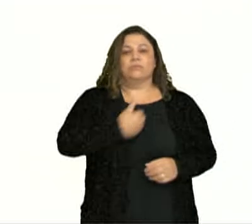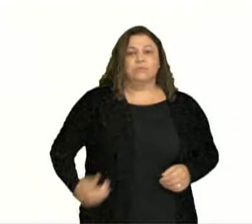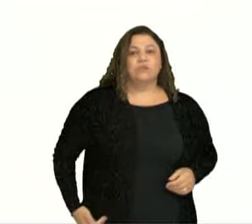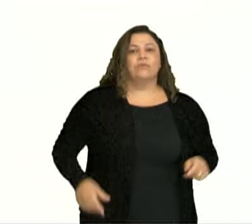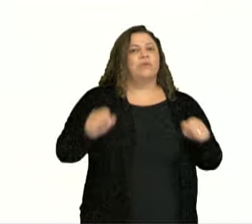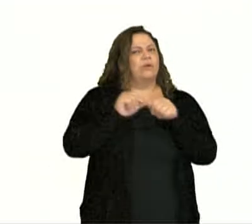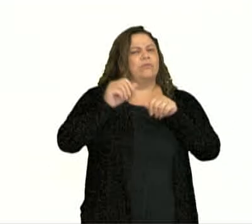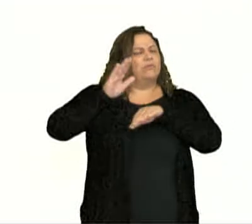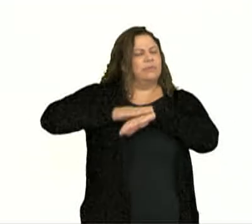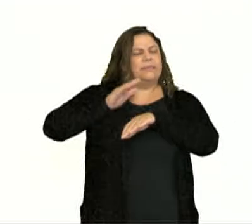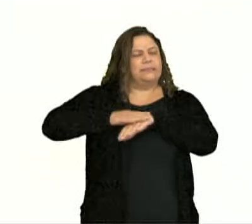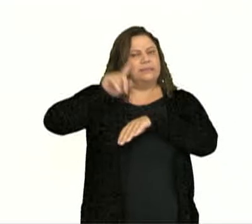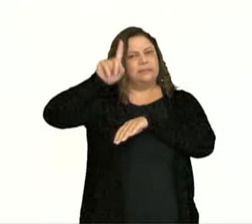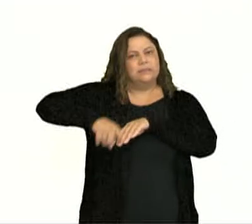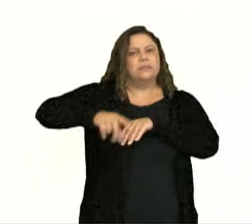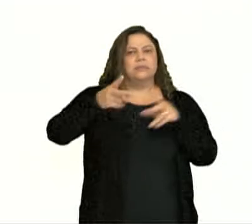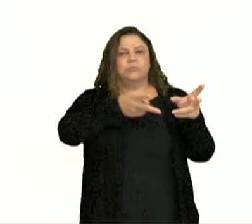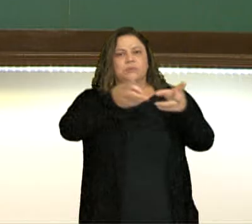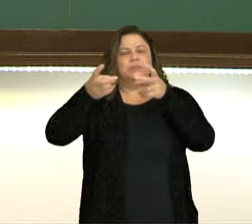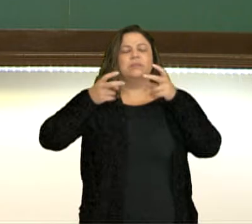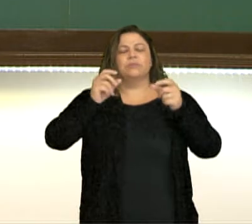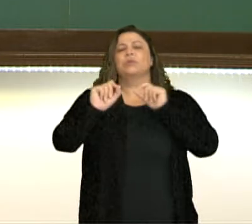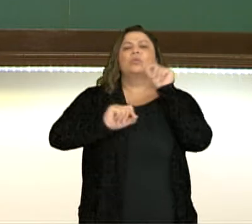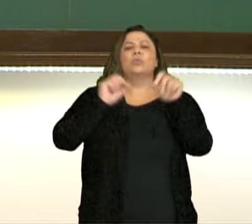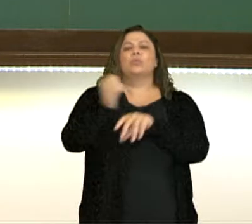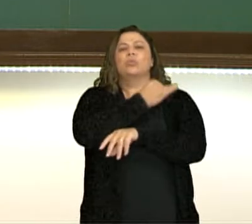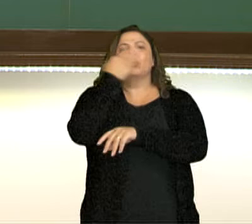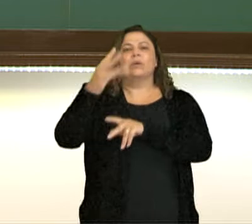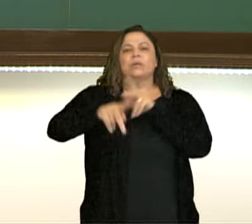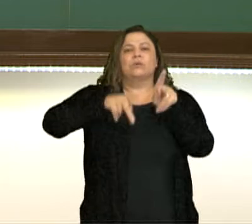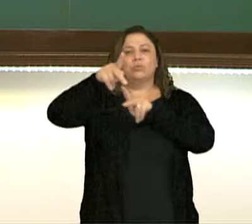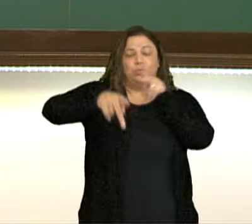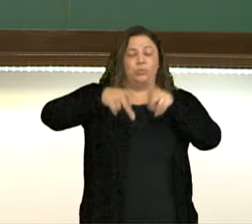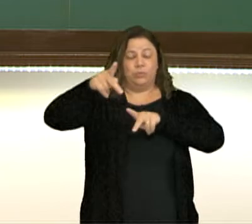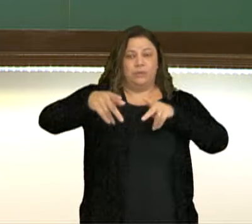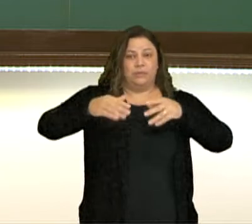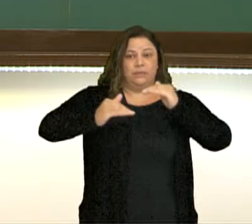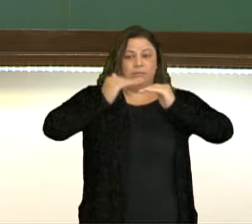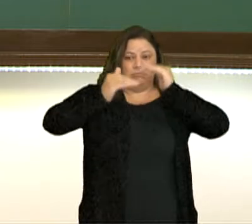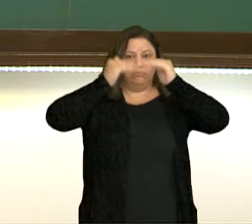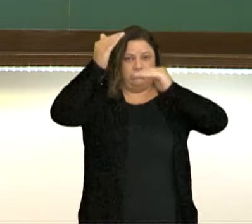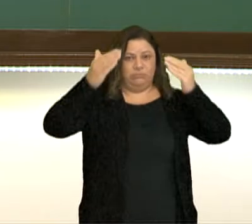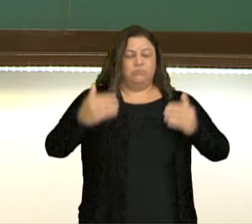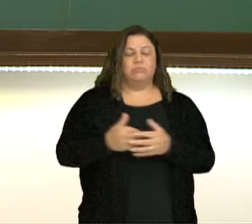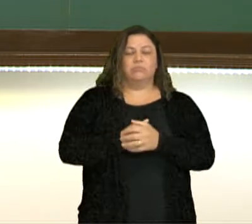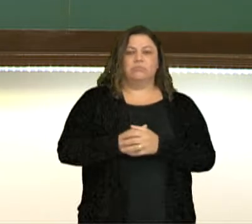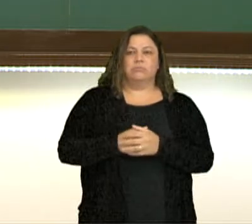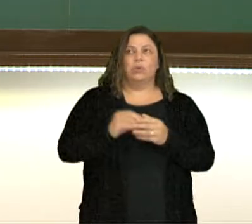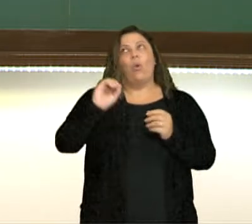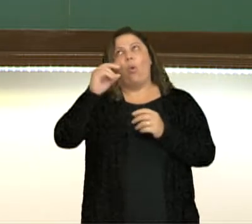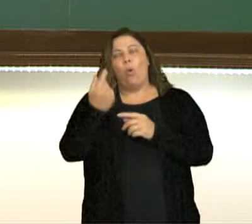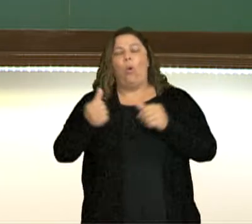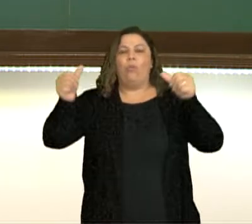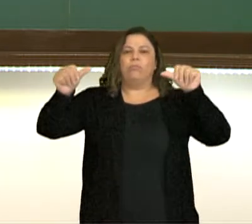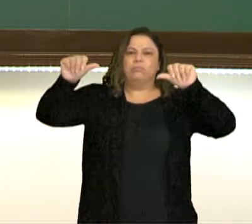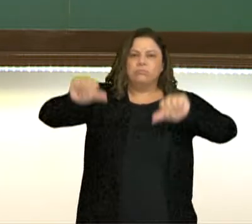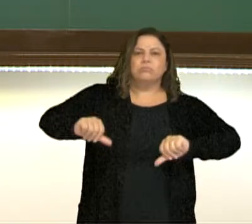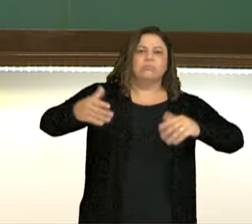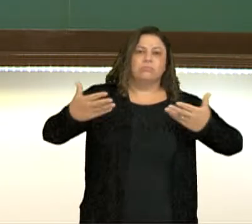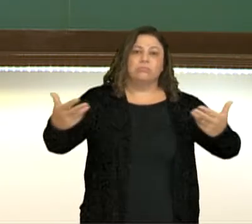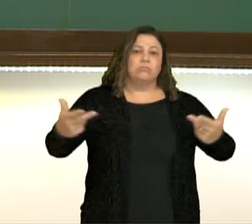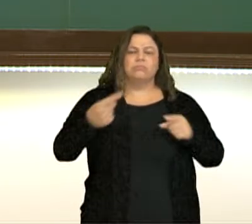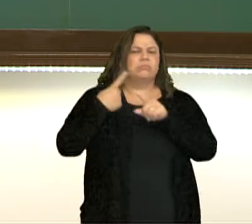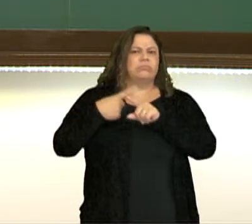fazem isso para saber quanto a população cresceu. A população não teve teve um declínio. Opa, por quê?